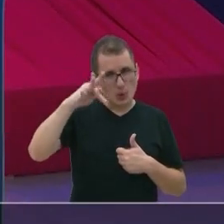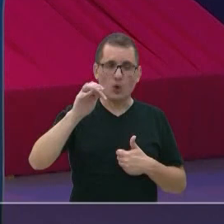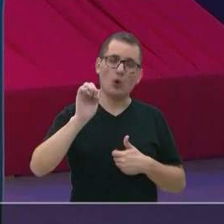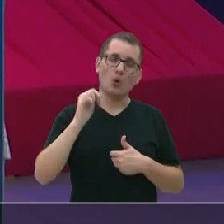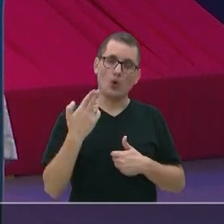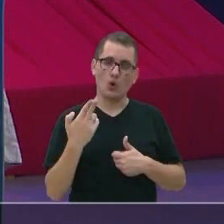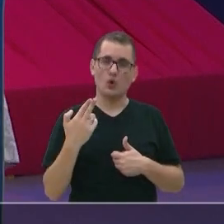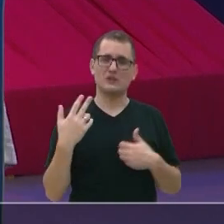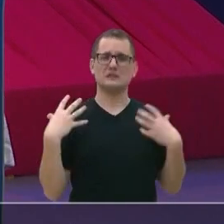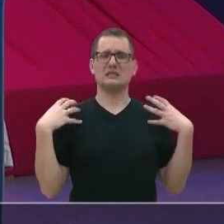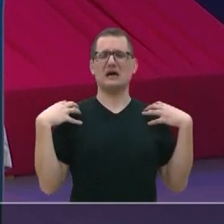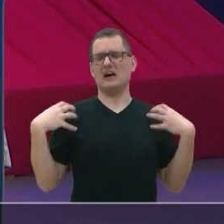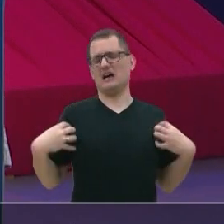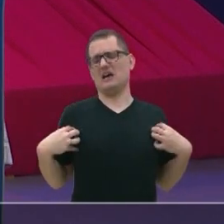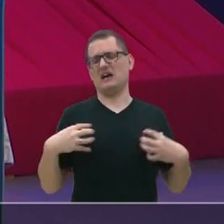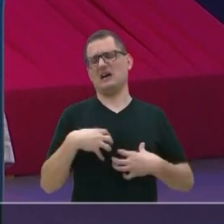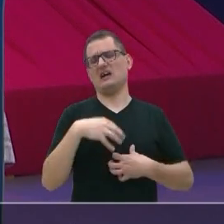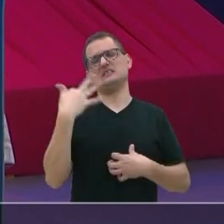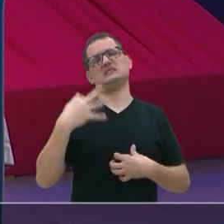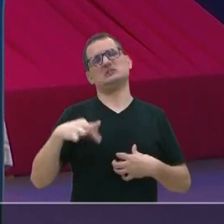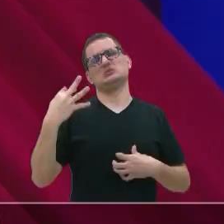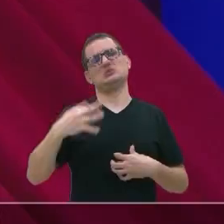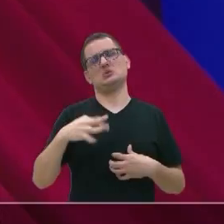dores nas juntas,